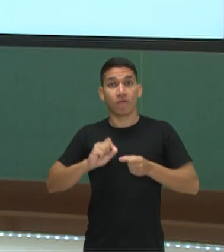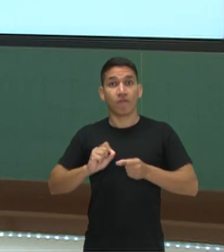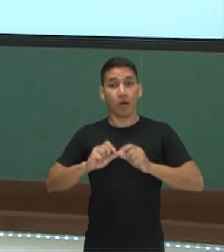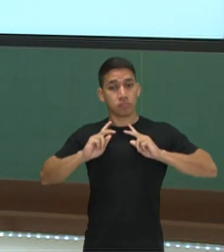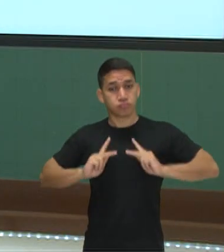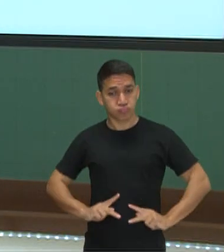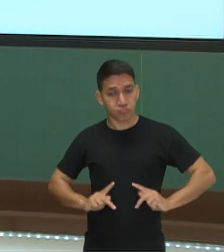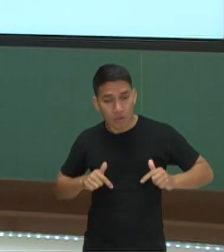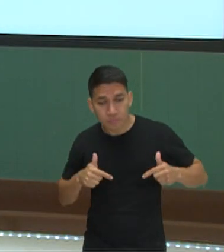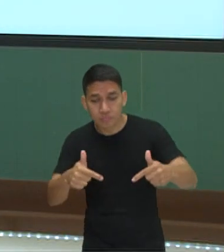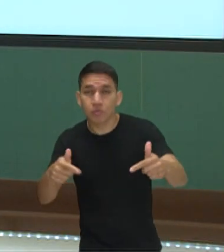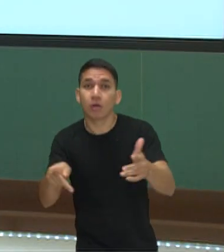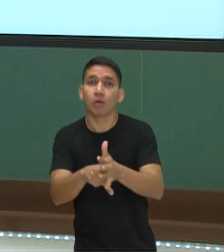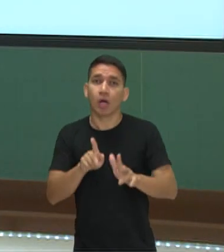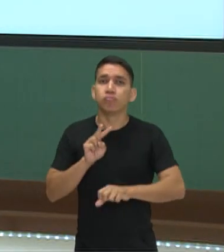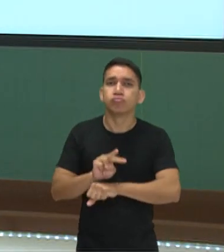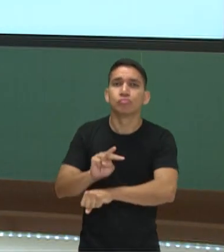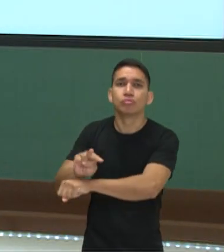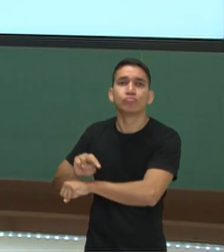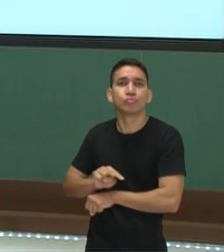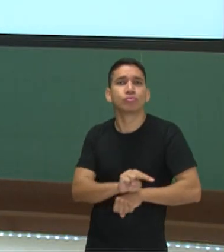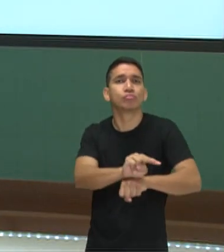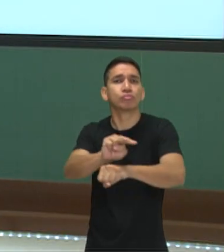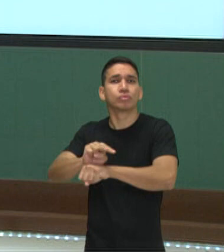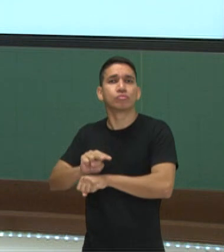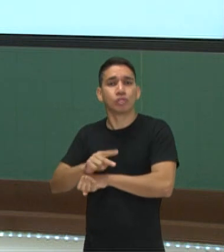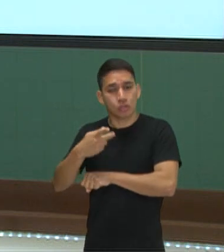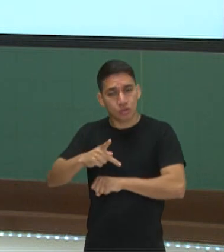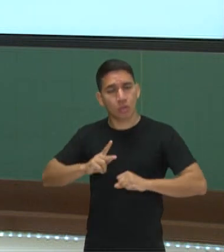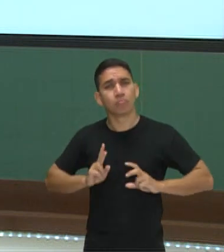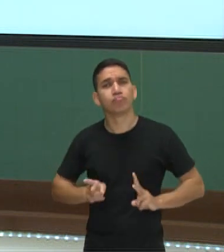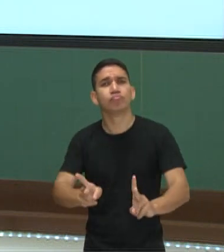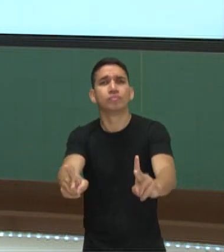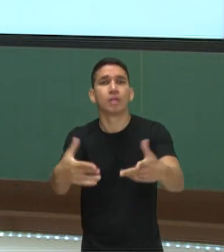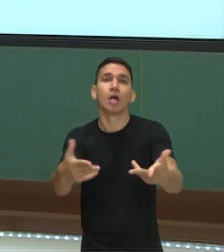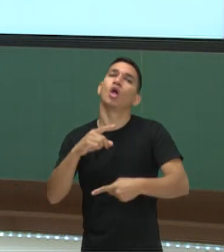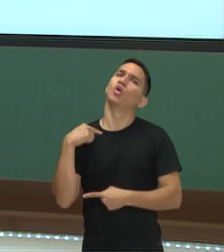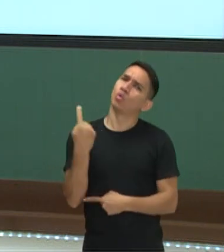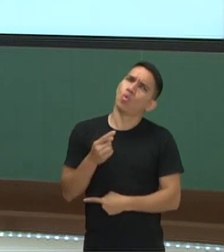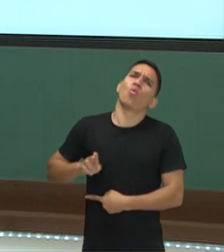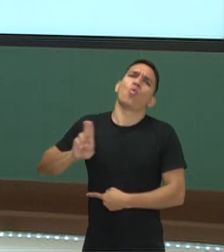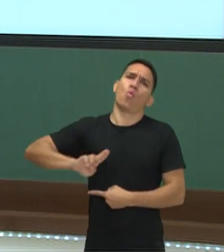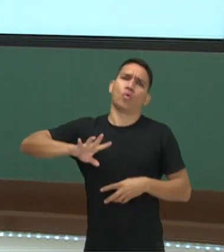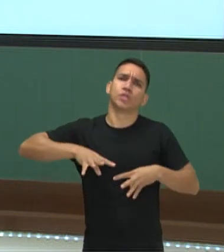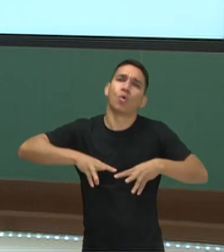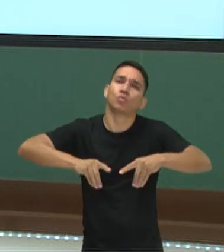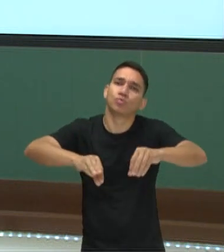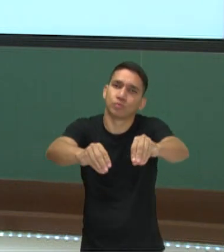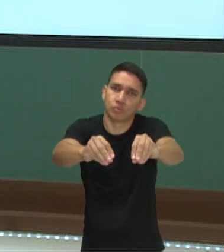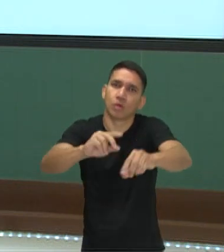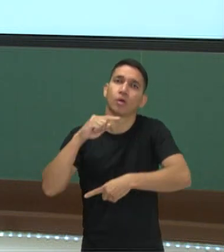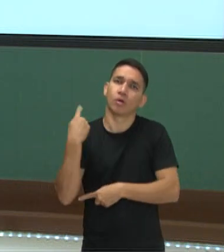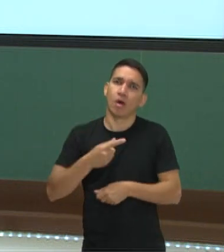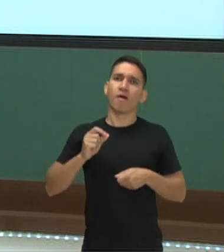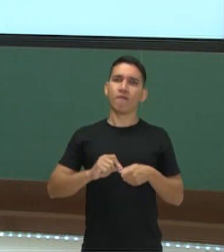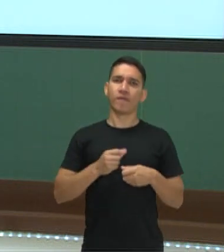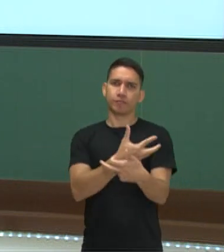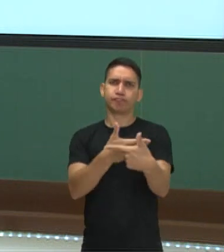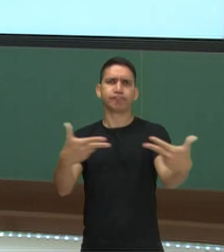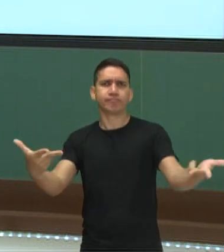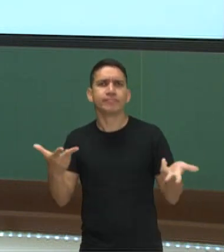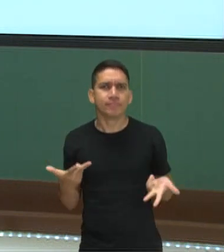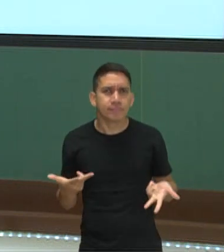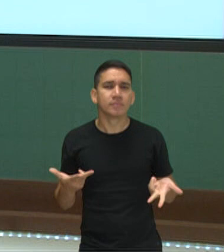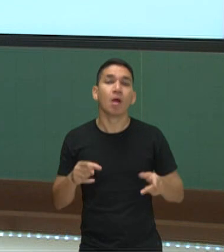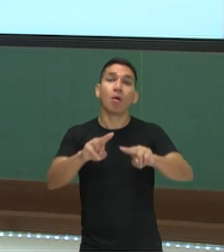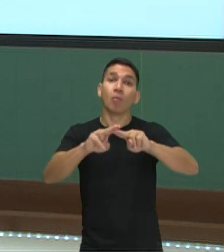que favoreçam a sua preservação. Então nós utilizamos o solo para as nossas atividades. Então,